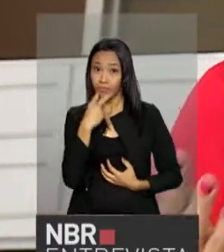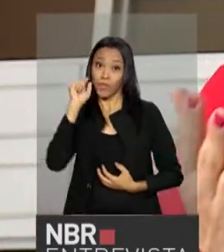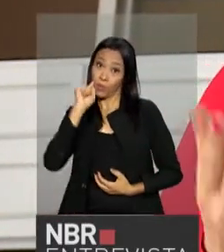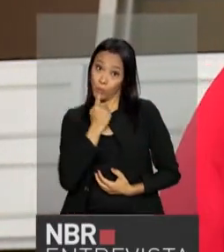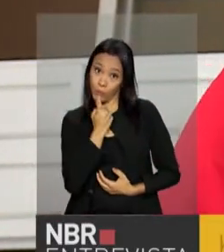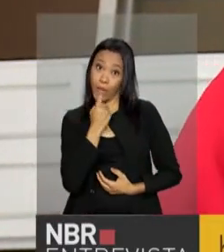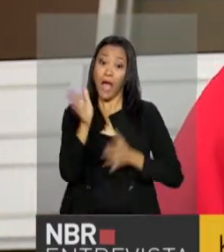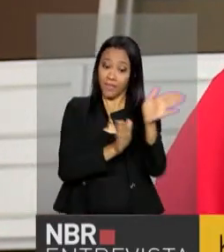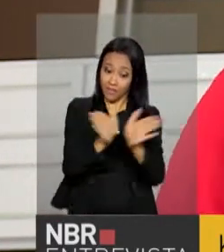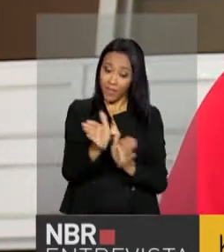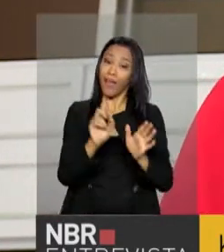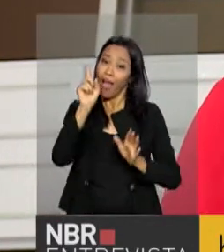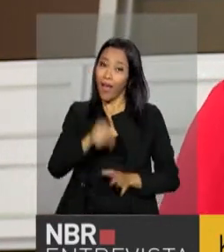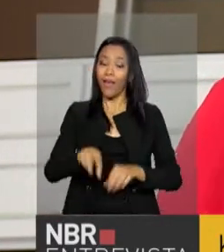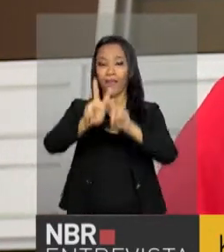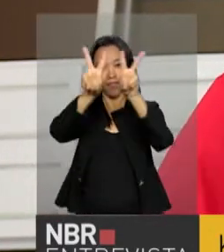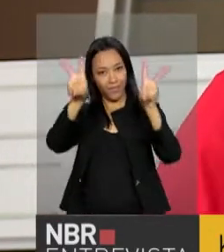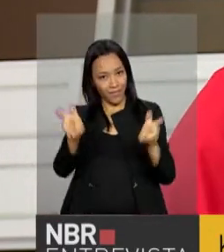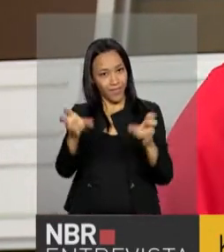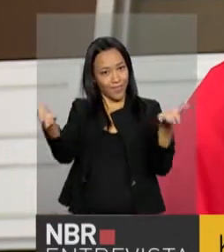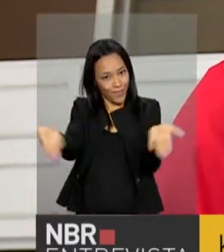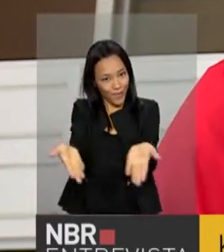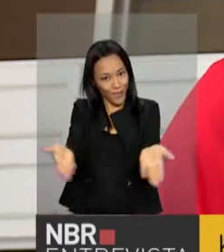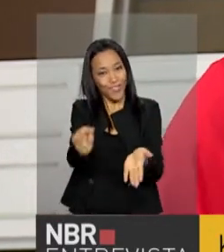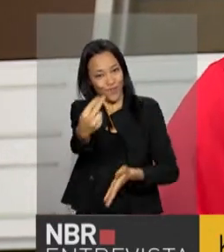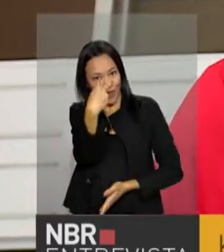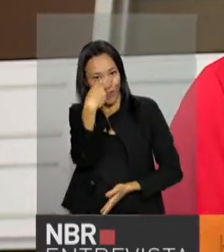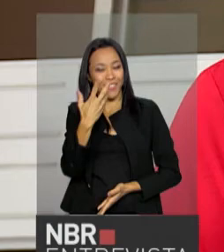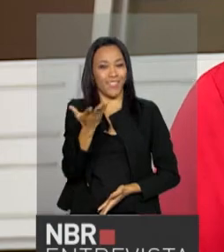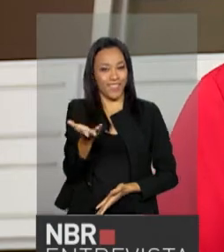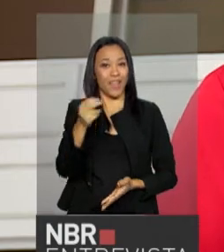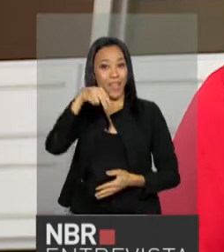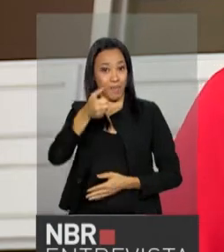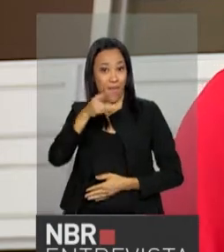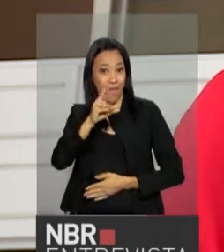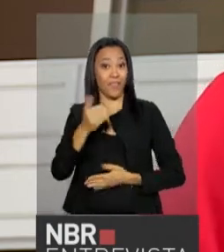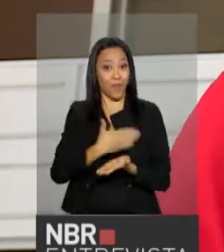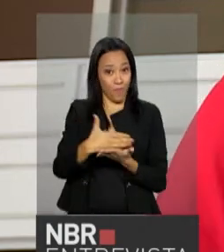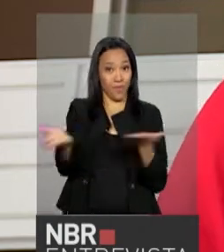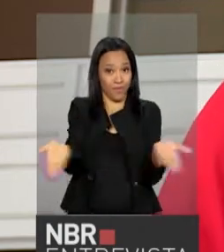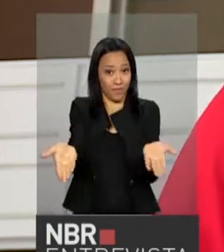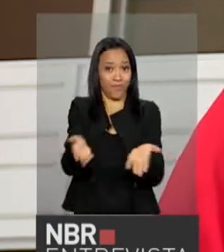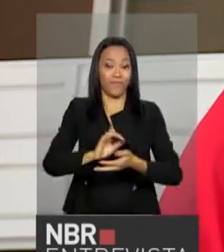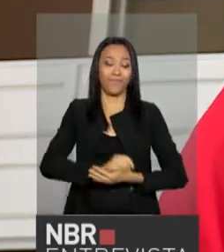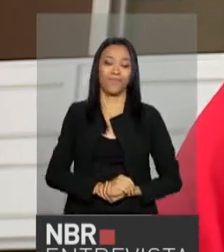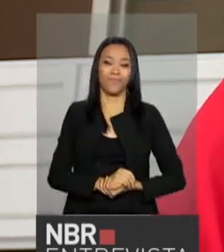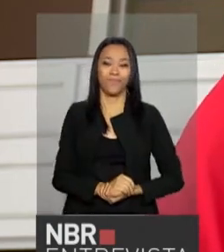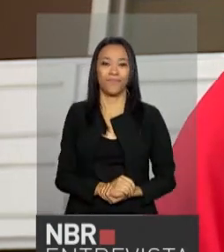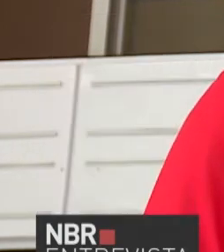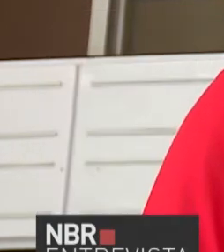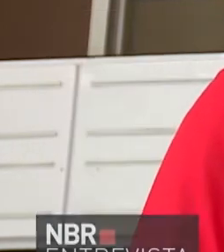Acessibilidade para cegos e surtos é o assunto do programa de hoje. Fique com a gente, o NBR Entrevista começa agora.